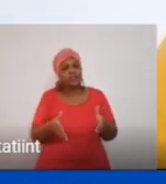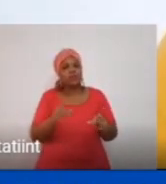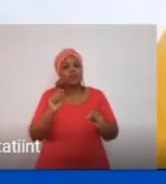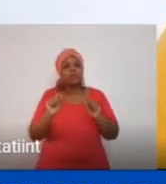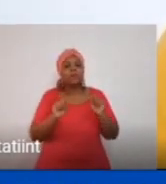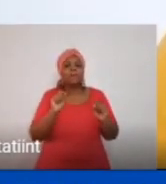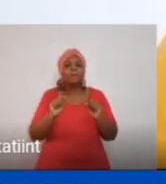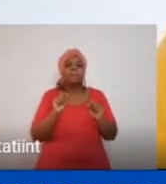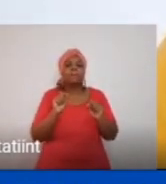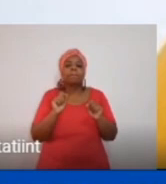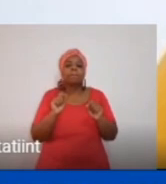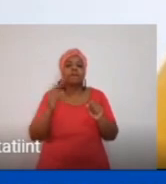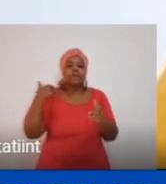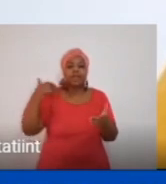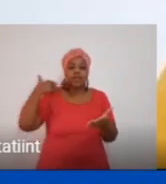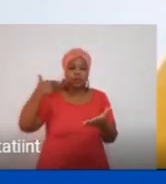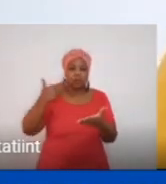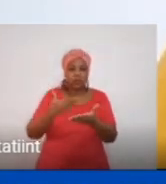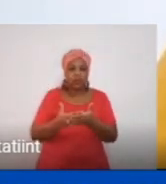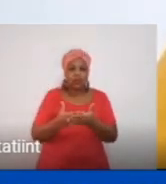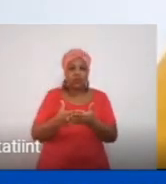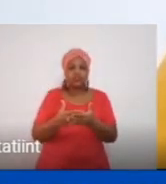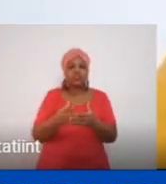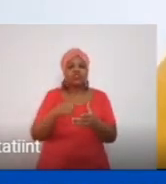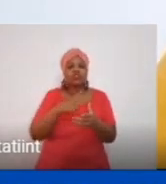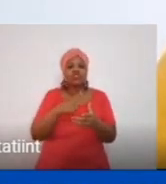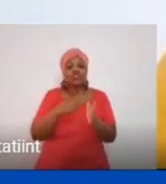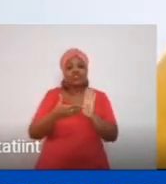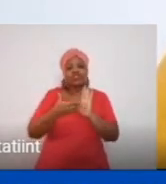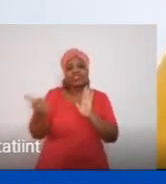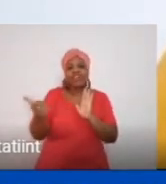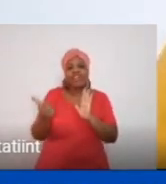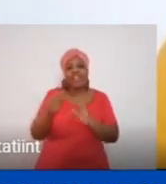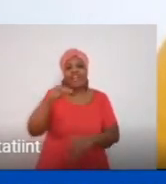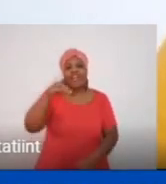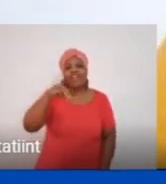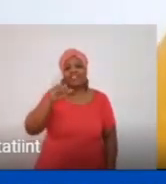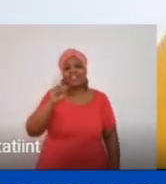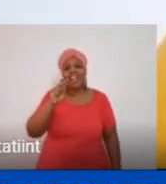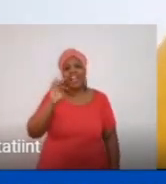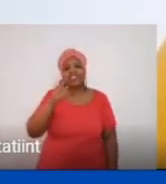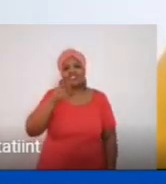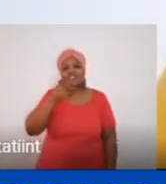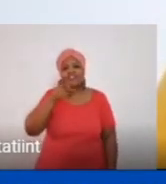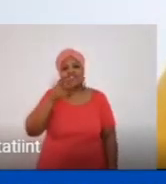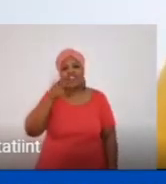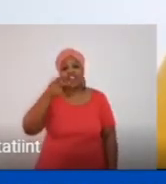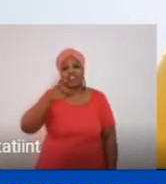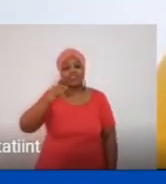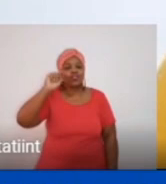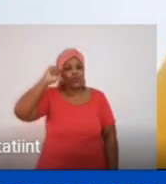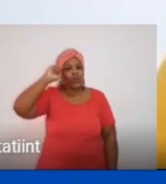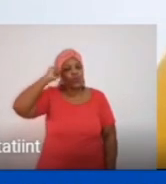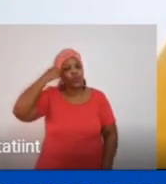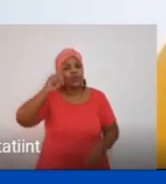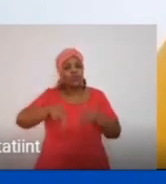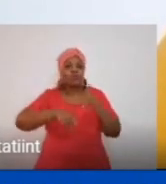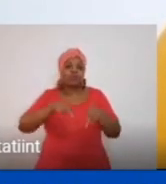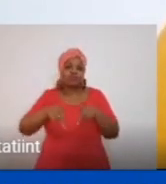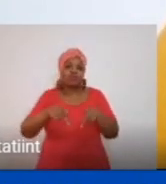desse processo de disputa de narrativa, né? Então, são muitos marcos importantes. O importante, eu acho